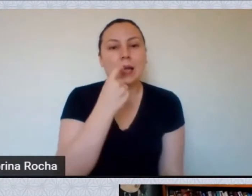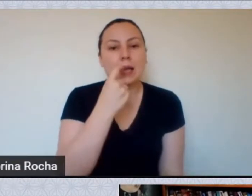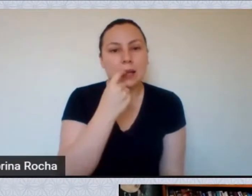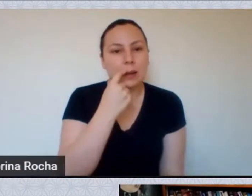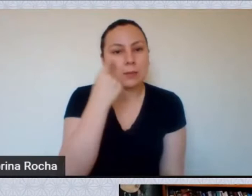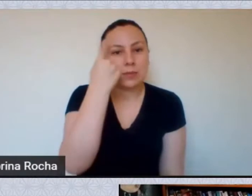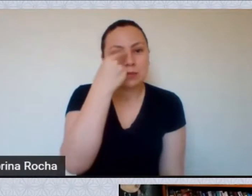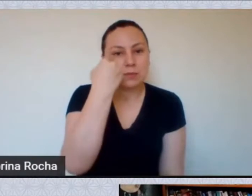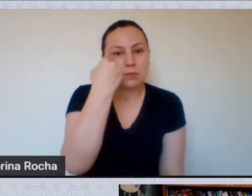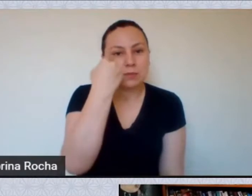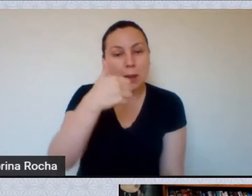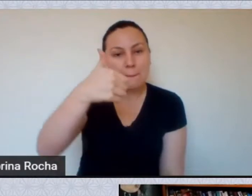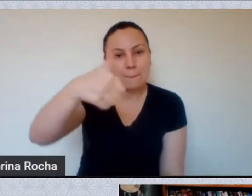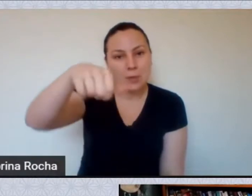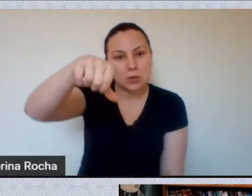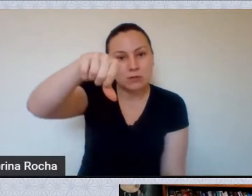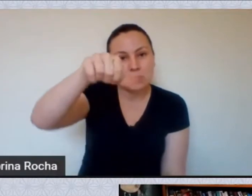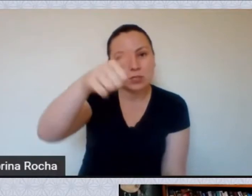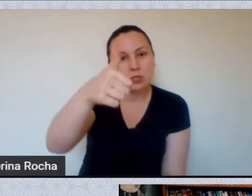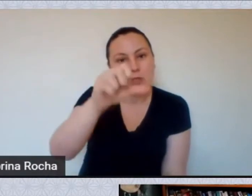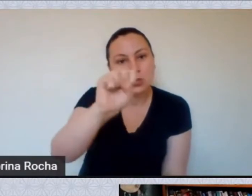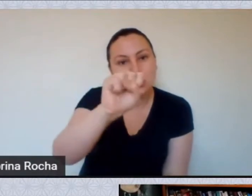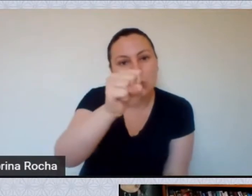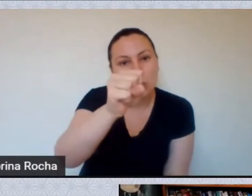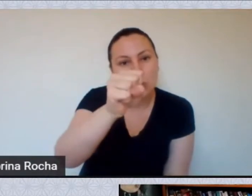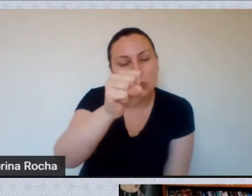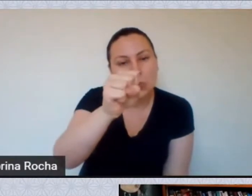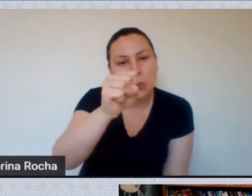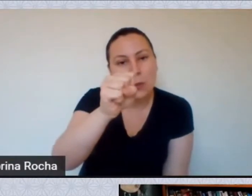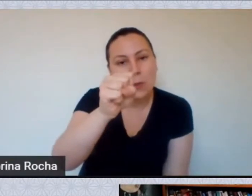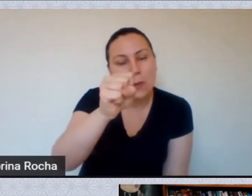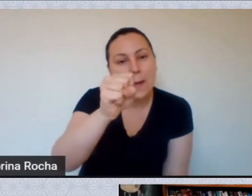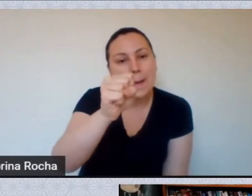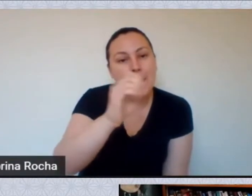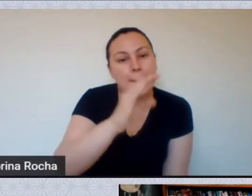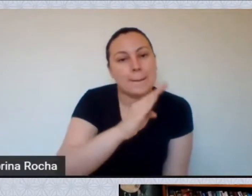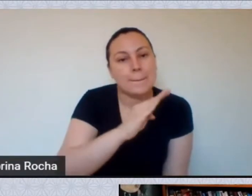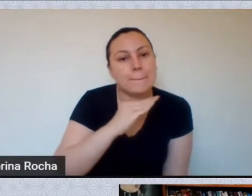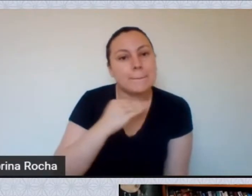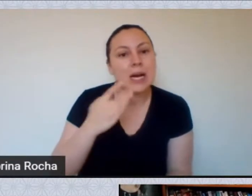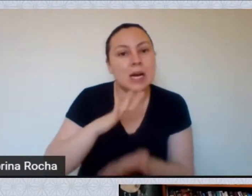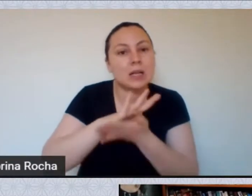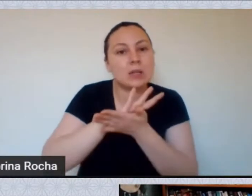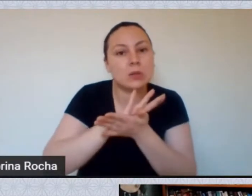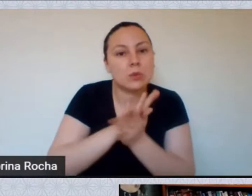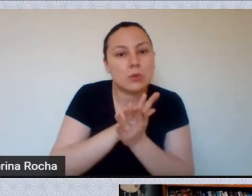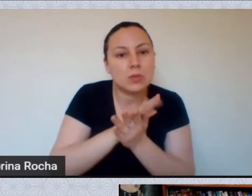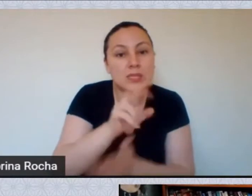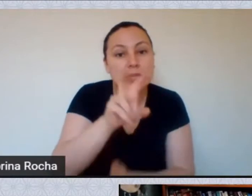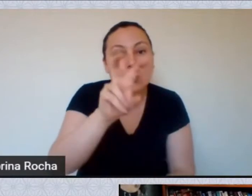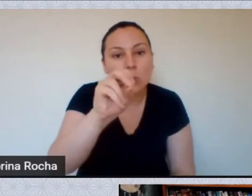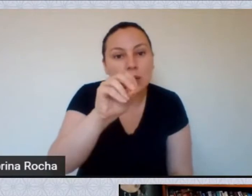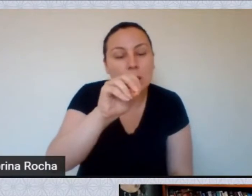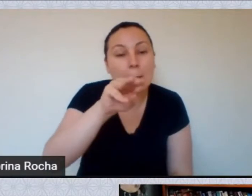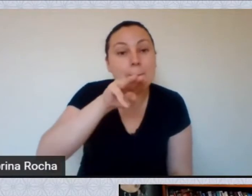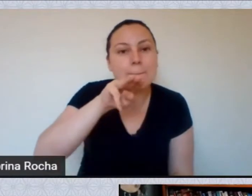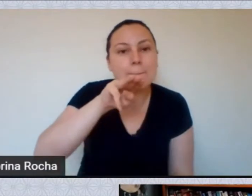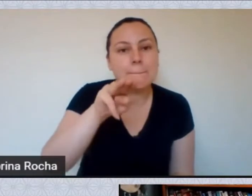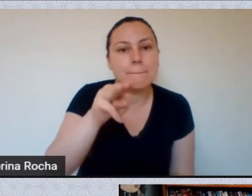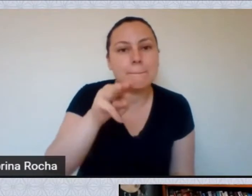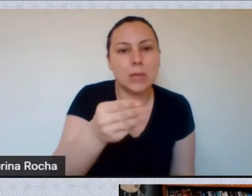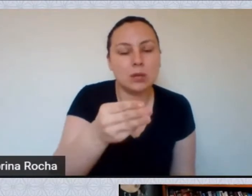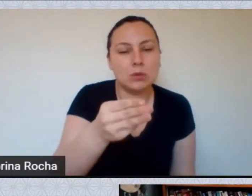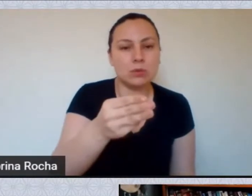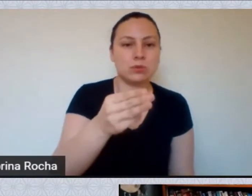espanhola, 1918, matou 50 milhões de pessoas. 50 milhões